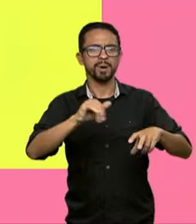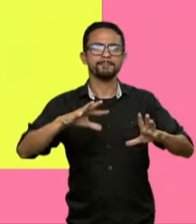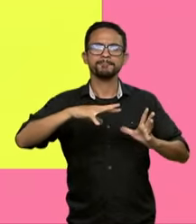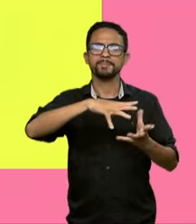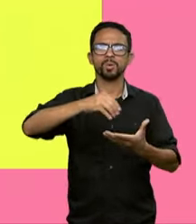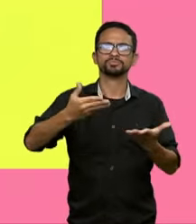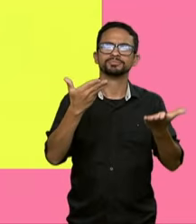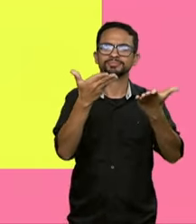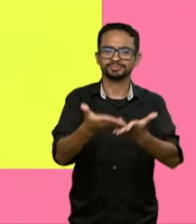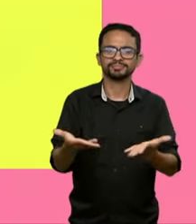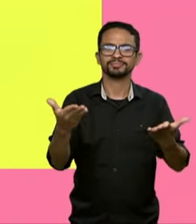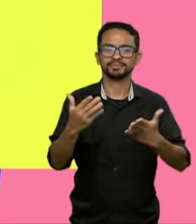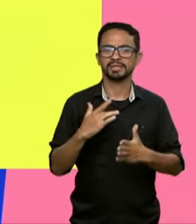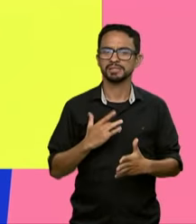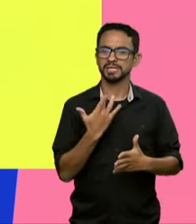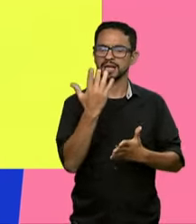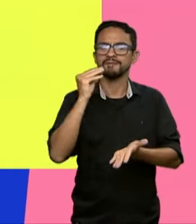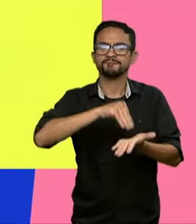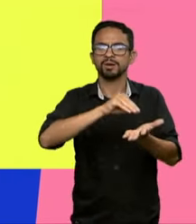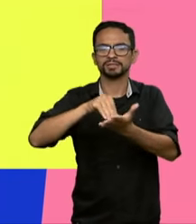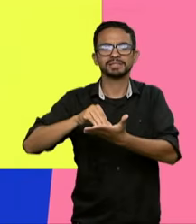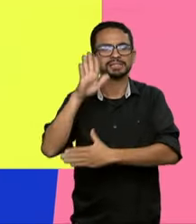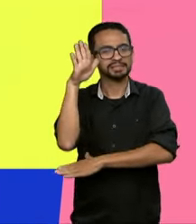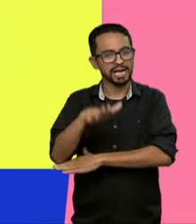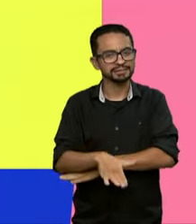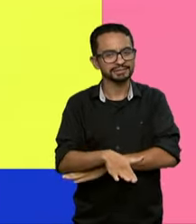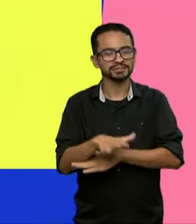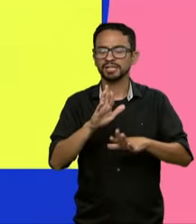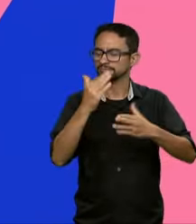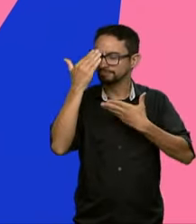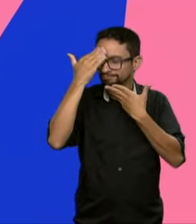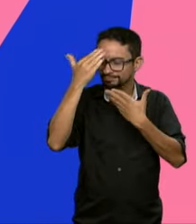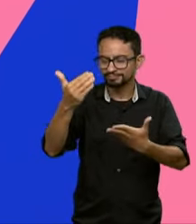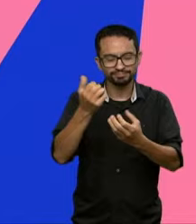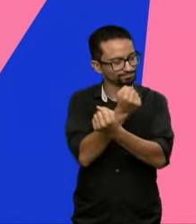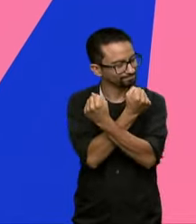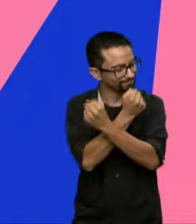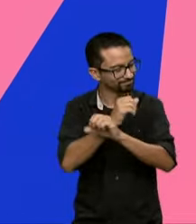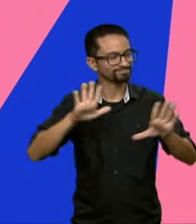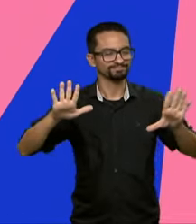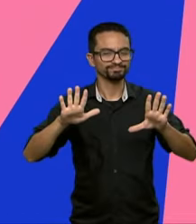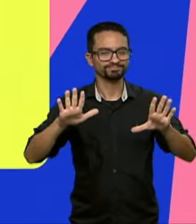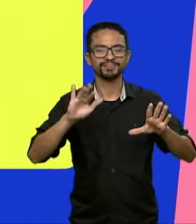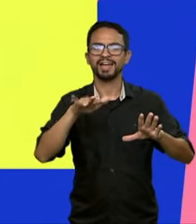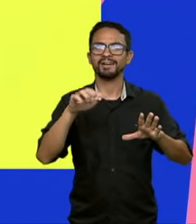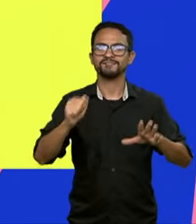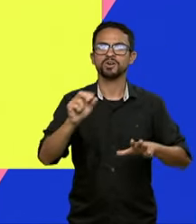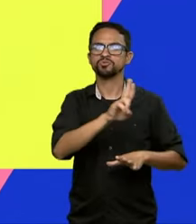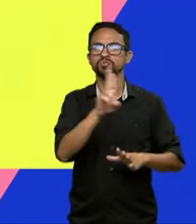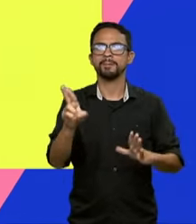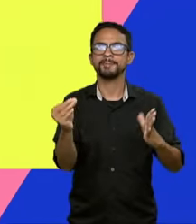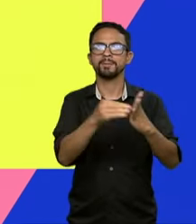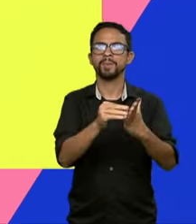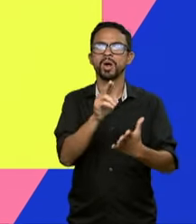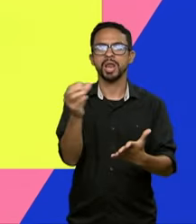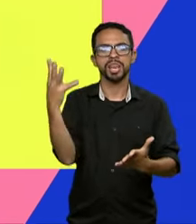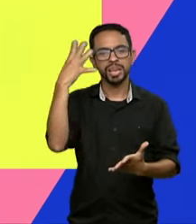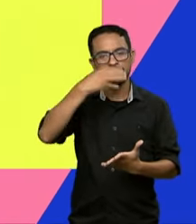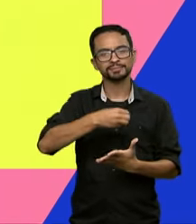mundo. Cissa era o que faltava nas nossas tardes. Valeu, Sem Censura. Valeu, Rafa, com esse nome lindo,